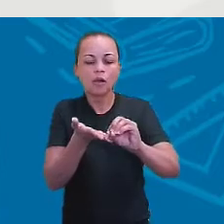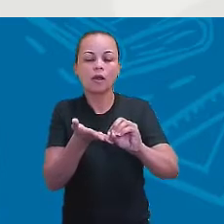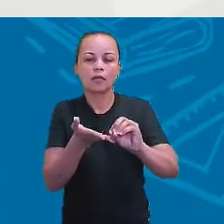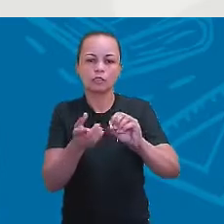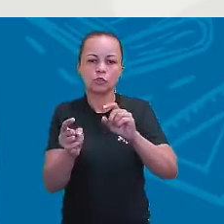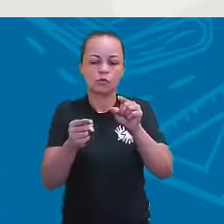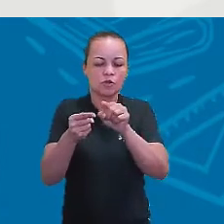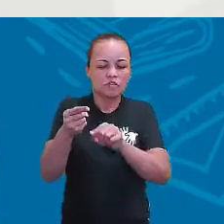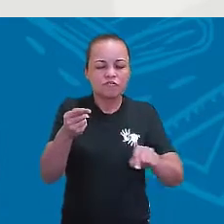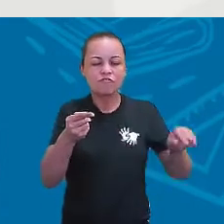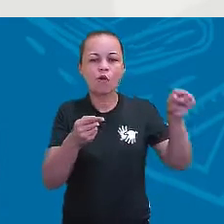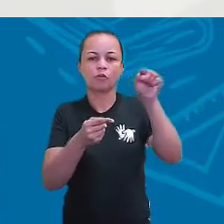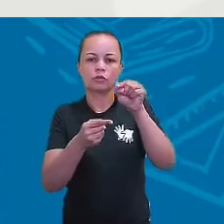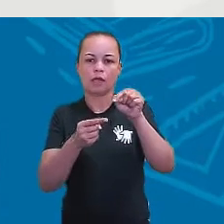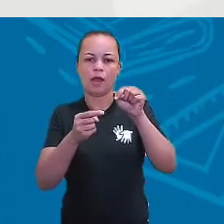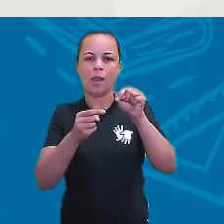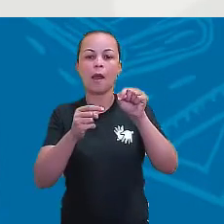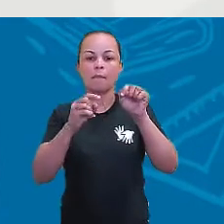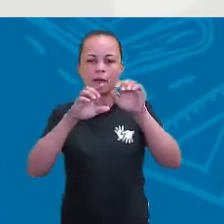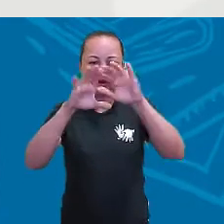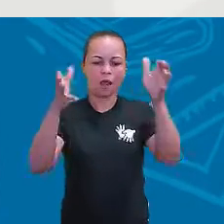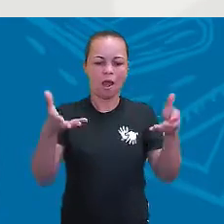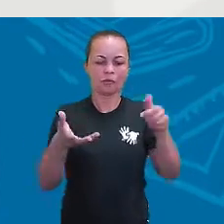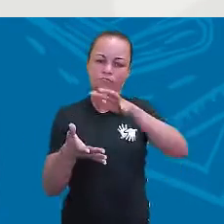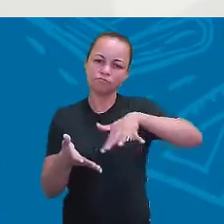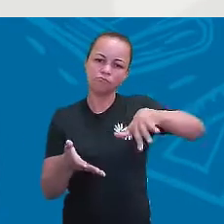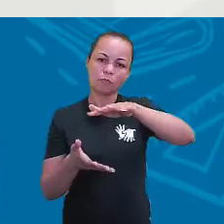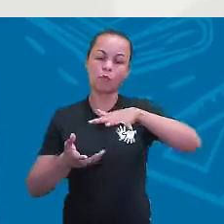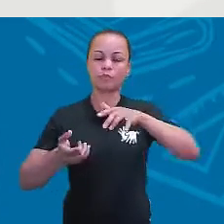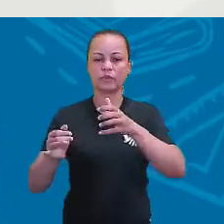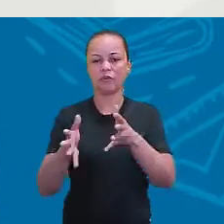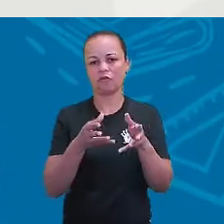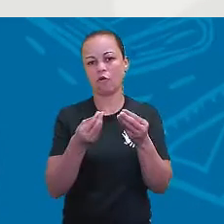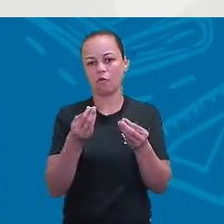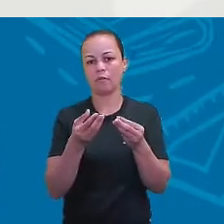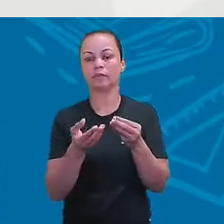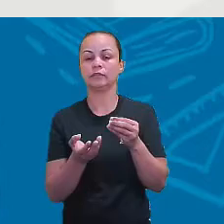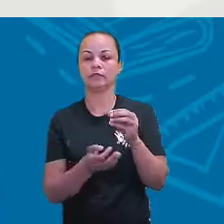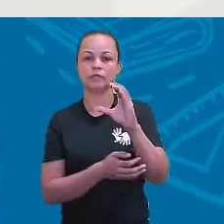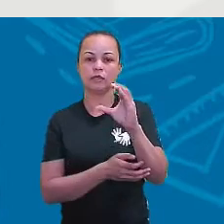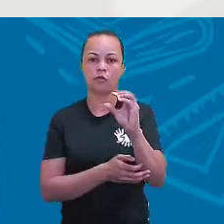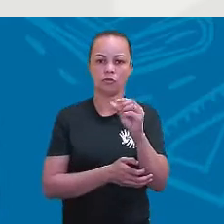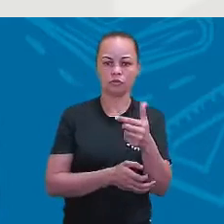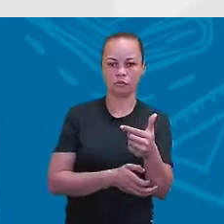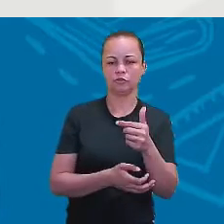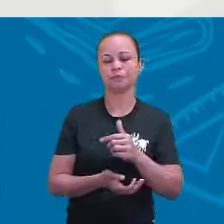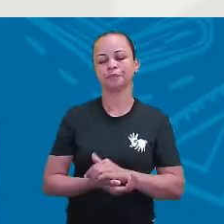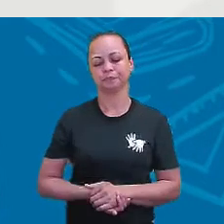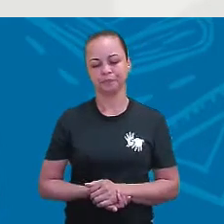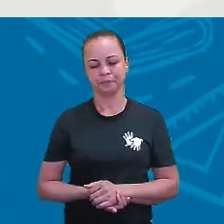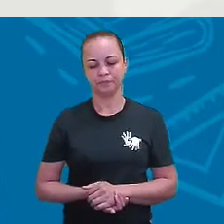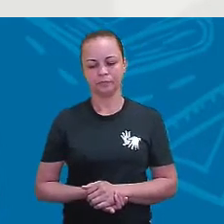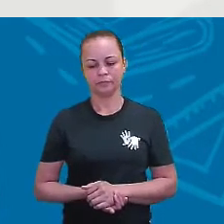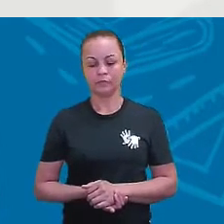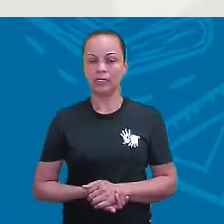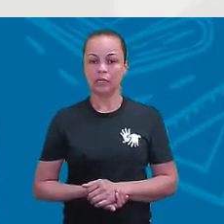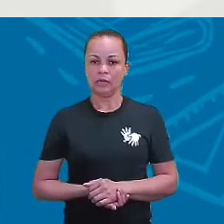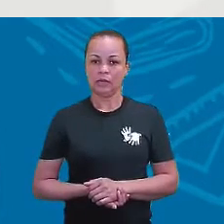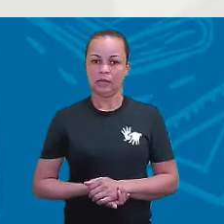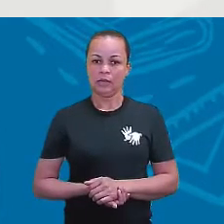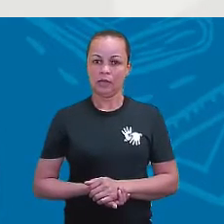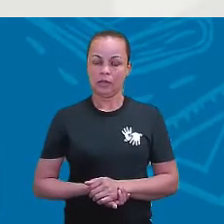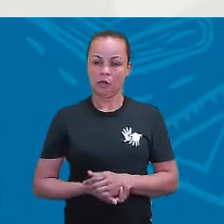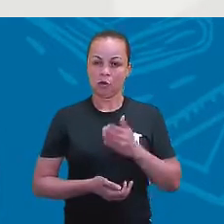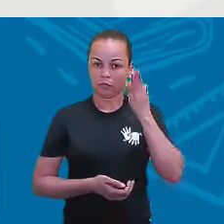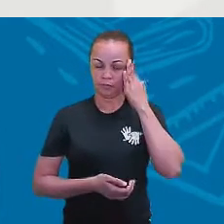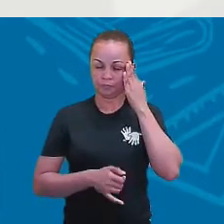voltar para a atmosfera na forma de um elemento inorgânico, na forma de gás carbônico. Agora, deixa eu ressaltar aqui uma coisa. A gente tem que perceber que dentro